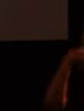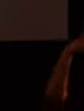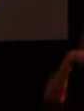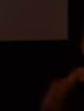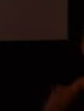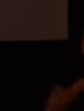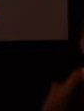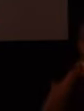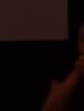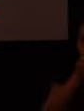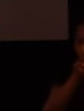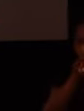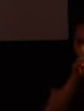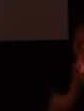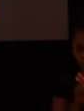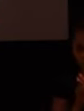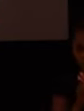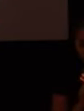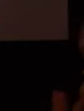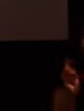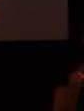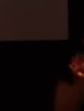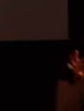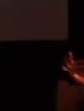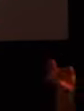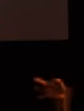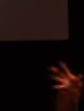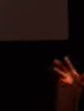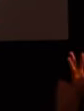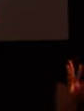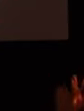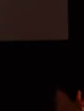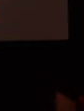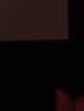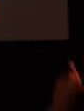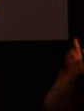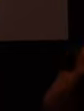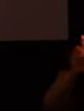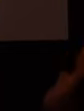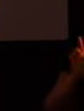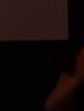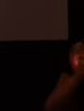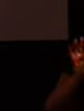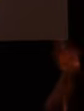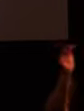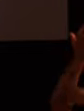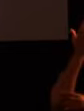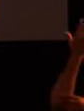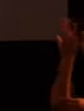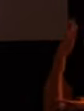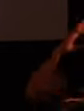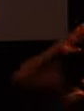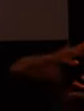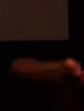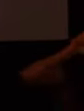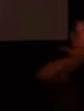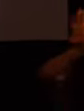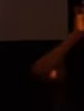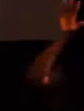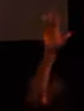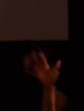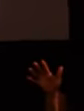processo de revisão nós procuramos simplificar, trazer uma lei muito mais de fácil entendimento,